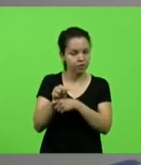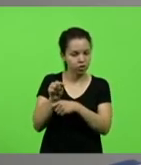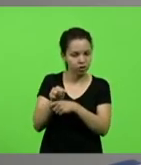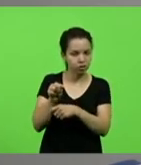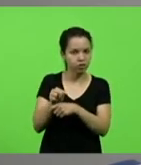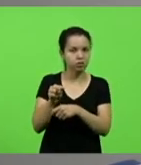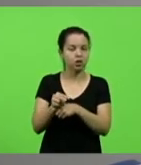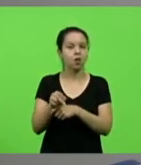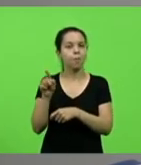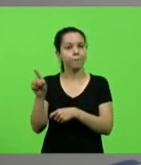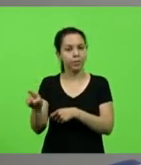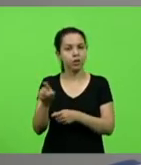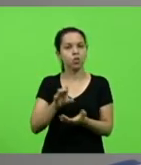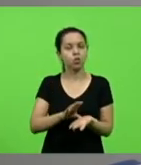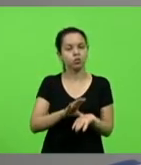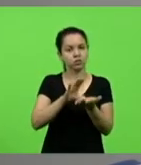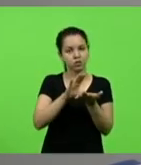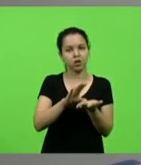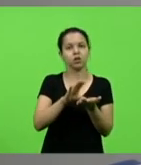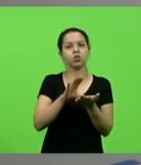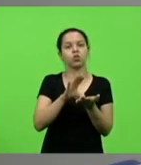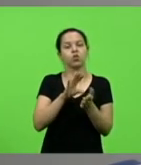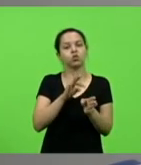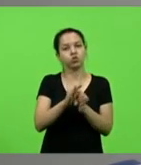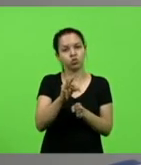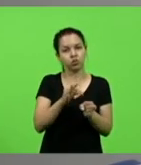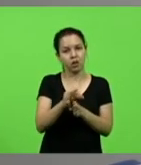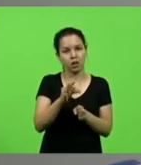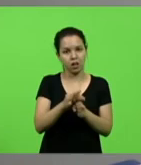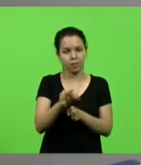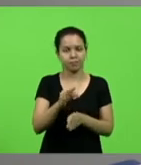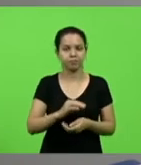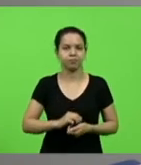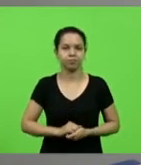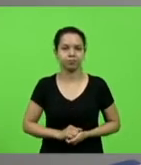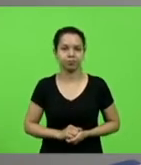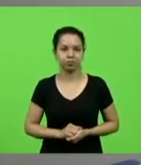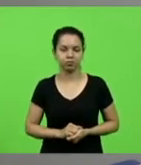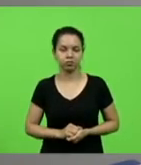Tutelar da localidade. Espera aí que vou baixar aqui.